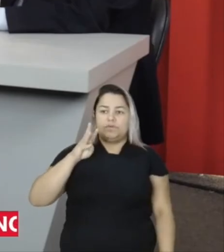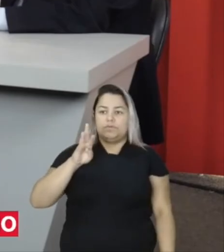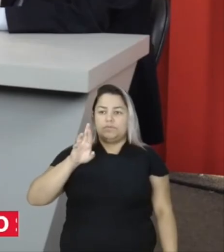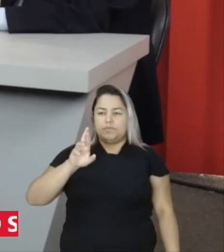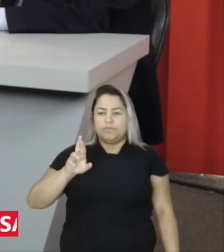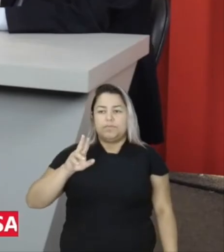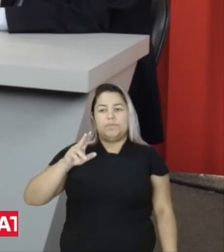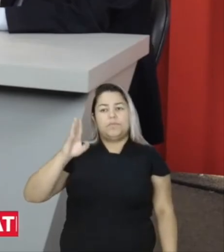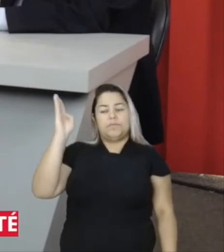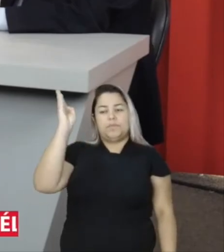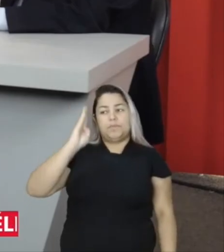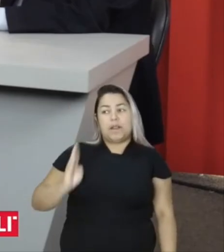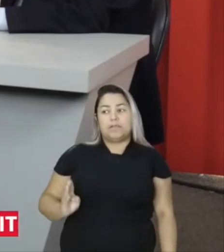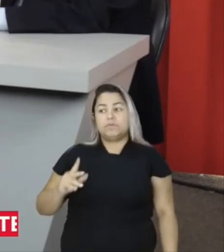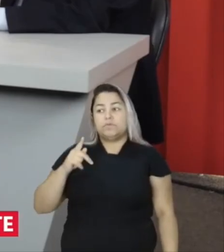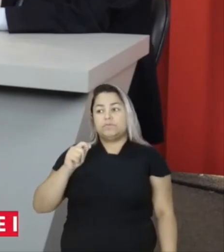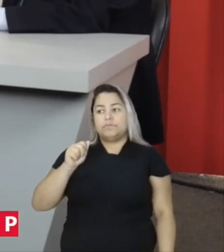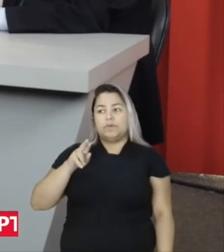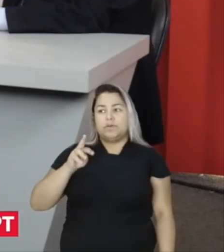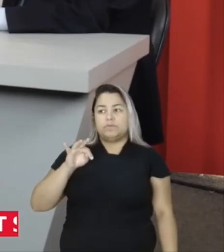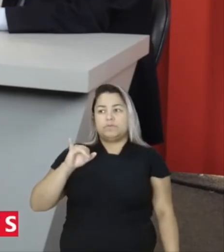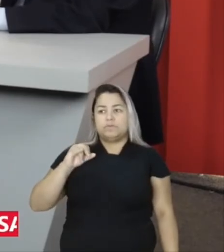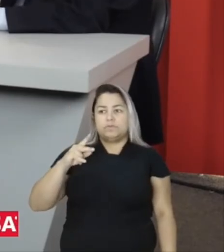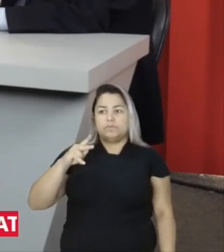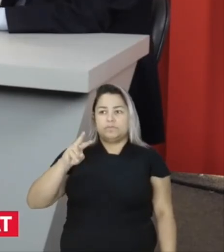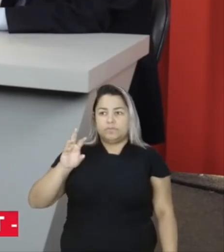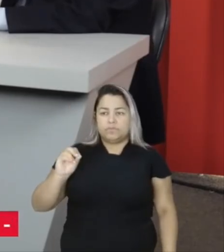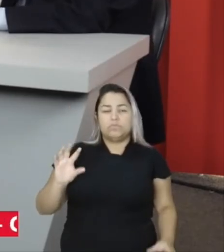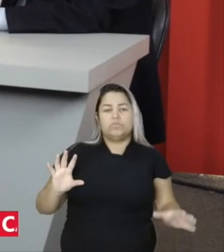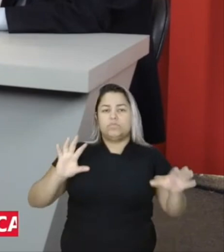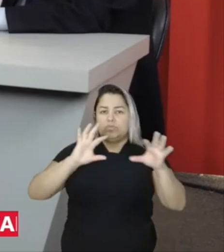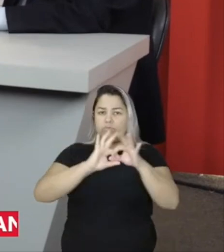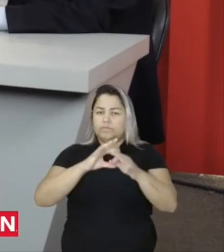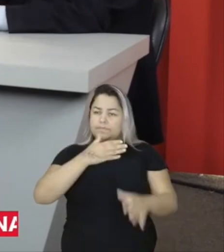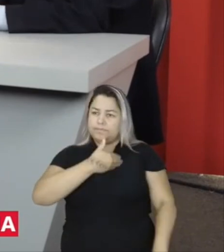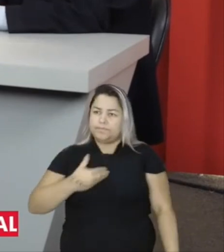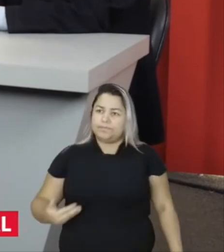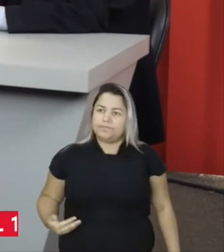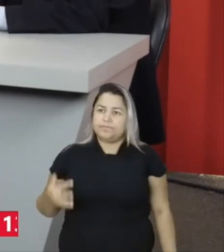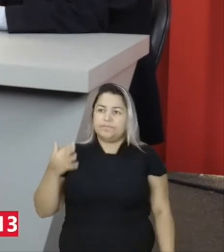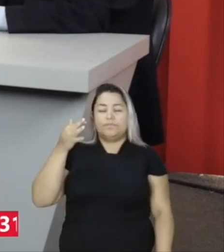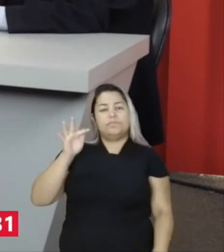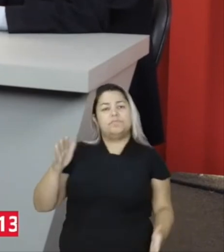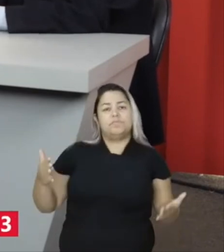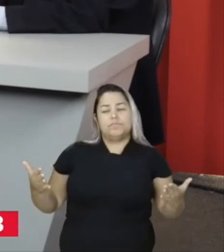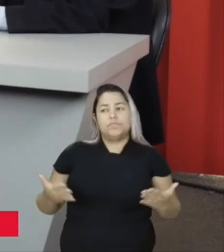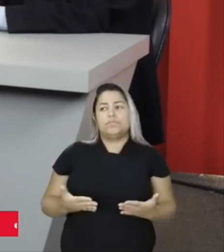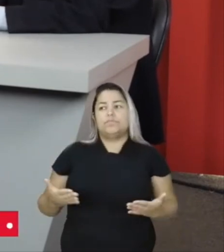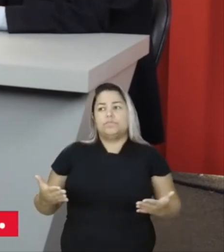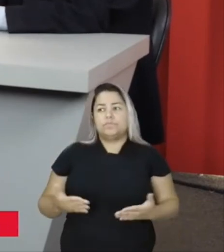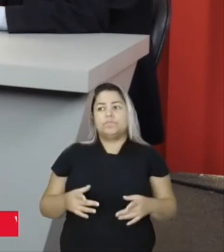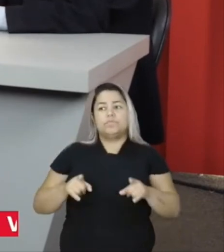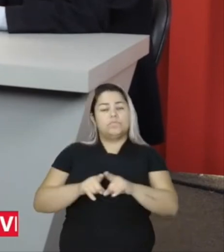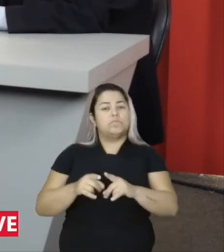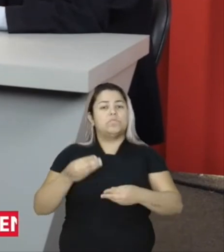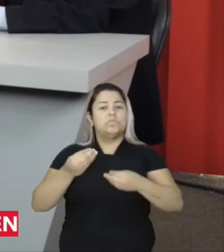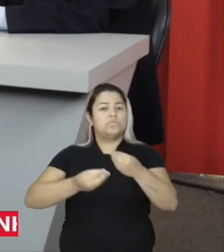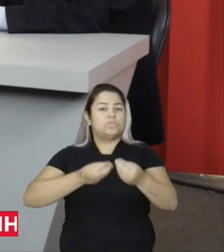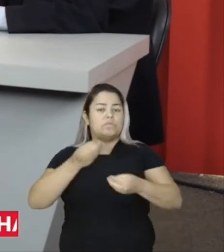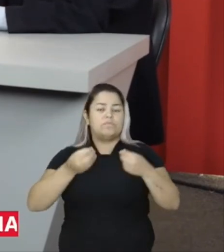gov.br/Brasil Participativo. Continue conectado com o governo federal para ver agora, colher os resultados, né? Ver como é que foi feita toda